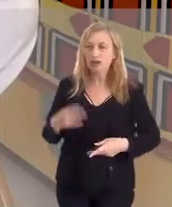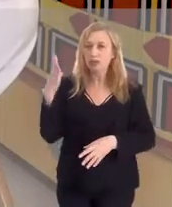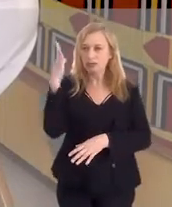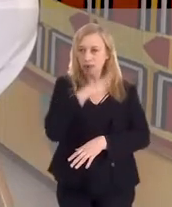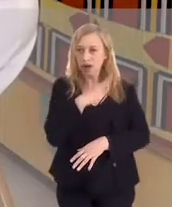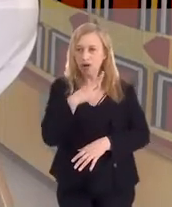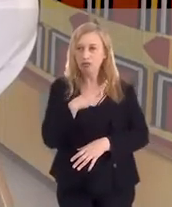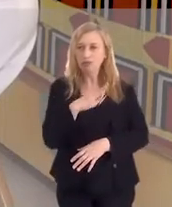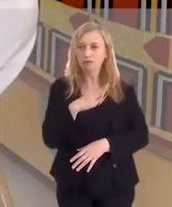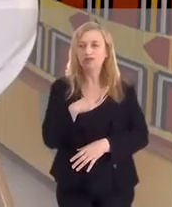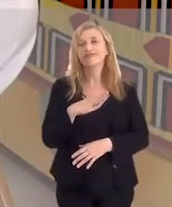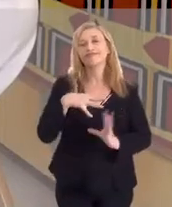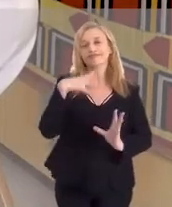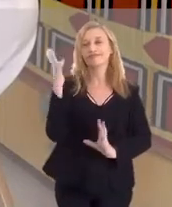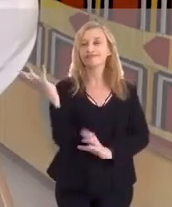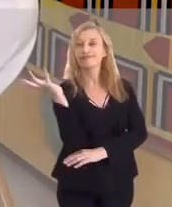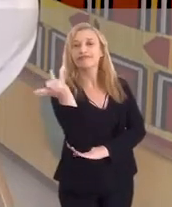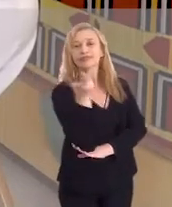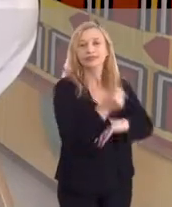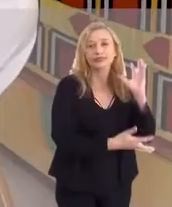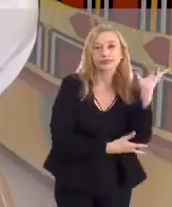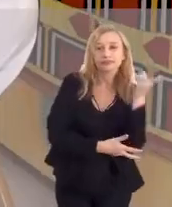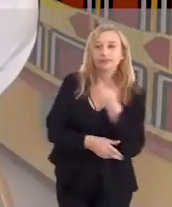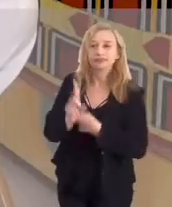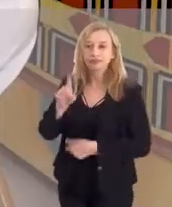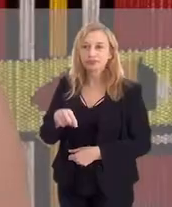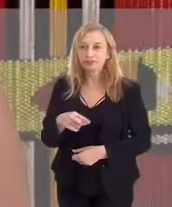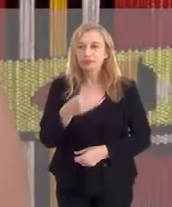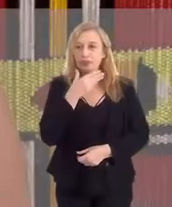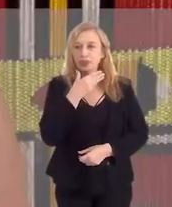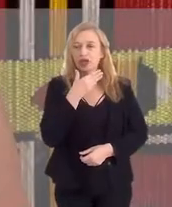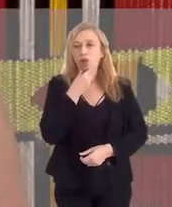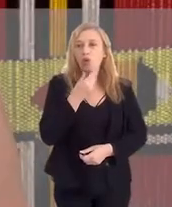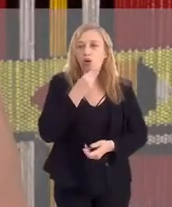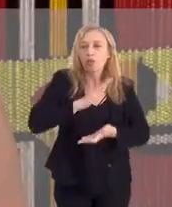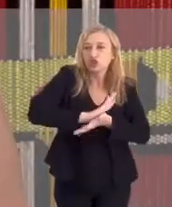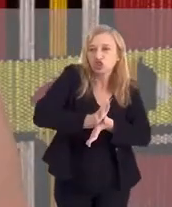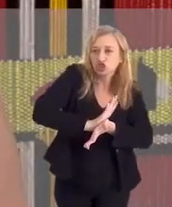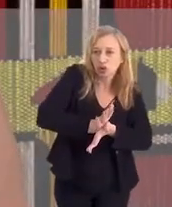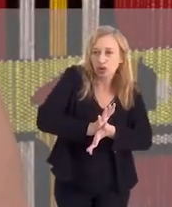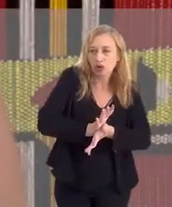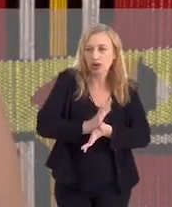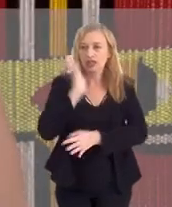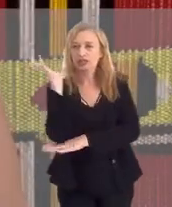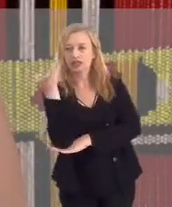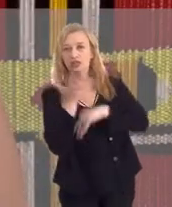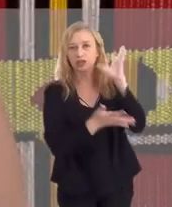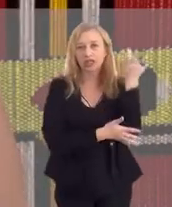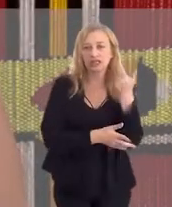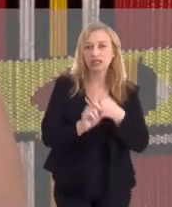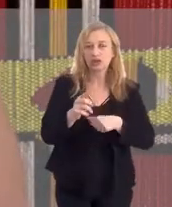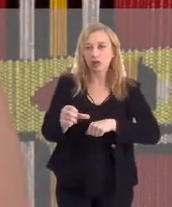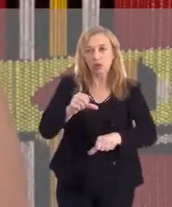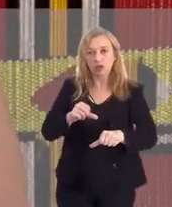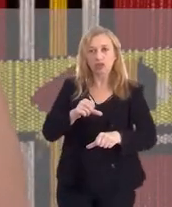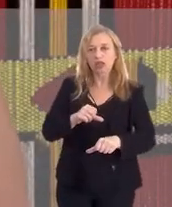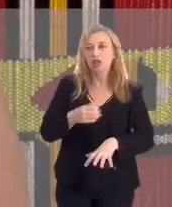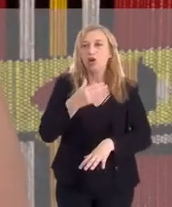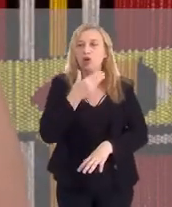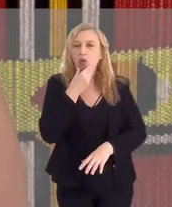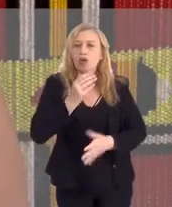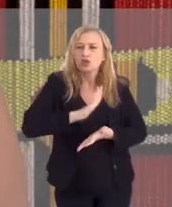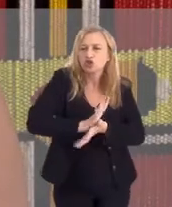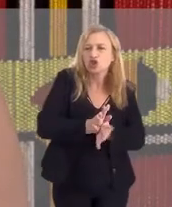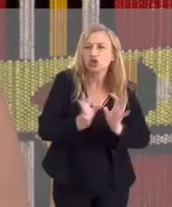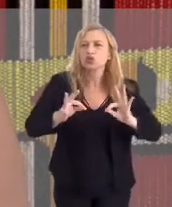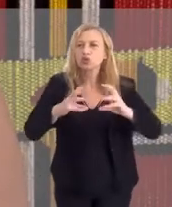faz mal à natureza, né? Sim. É, foi mostrado que o homem que destrói a natureza, não é a natureza que destrói o homem. O homem está